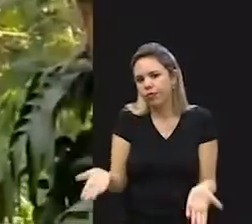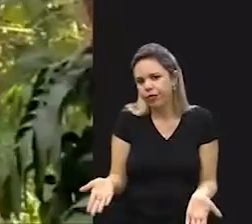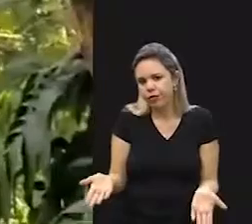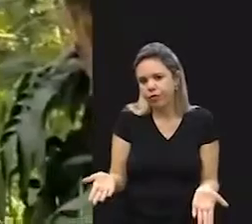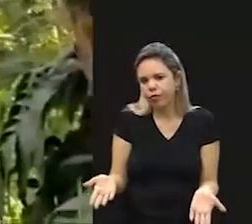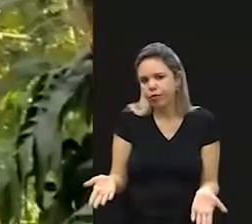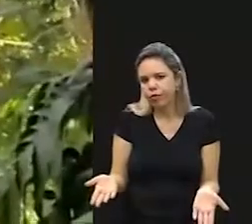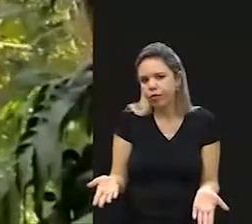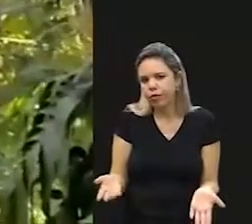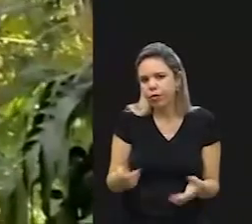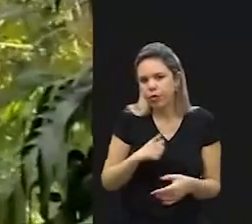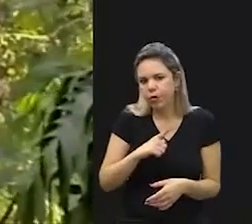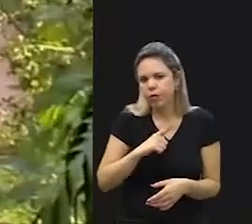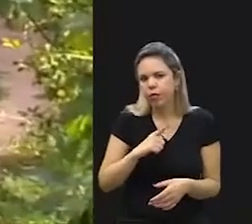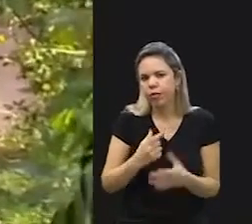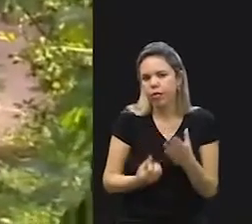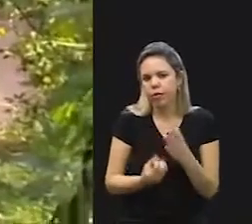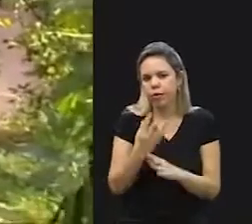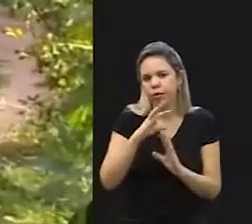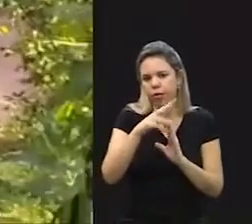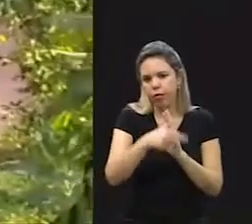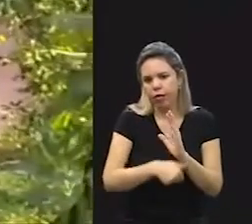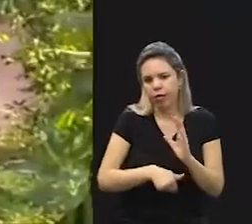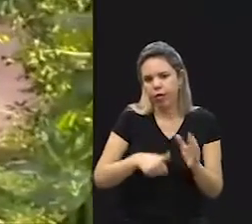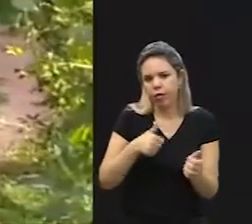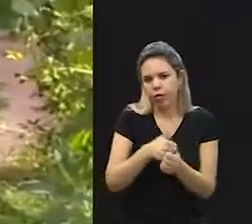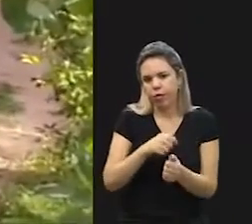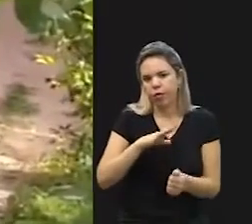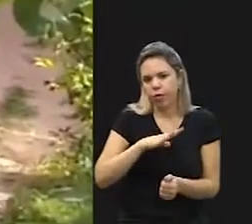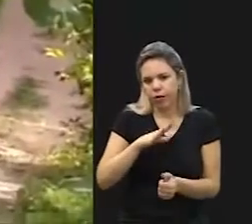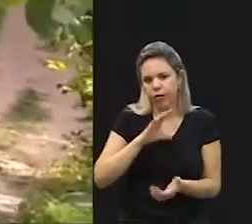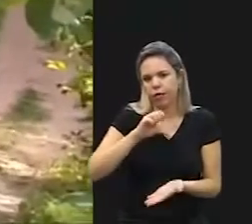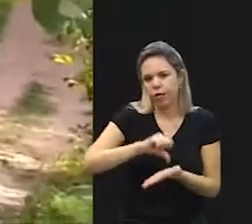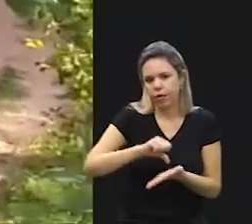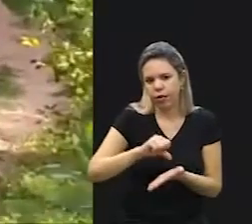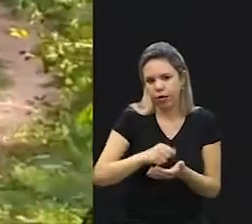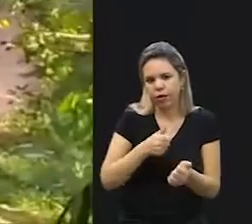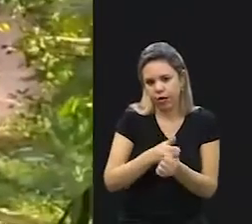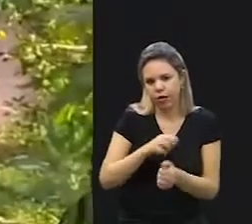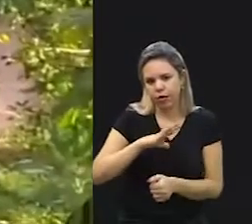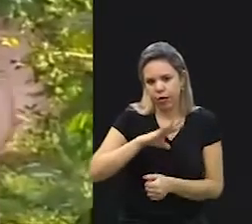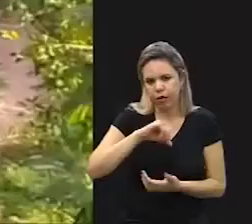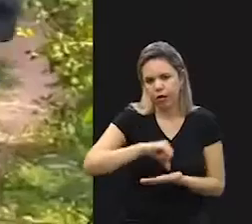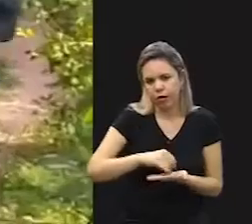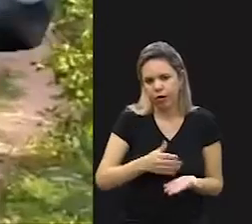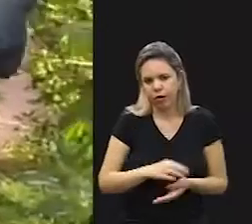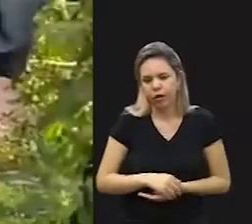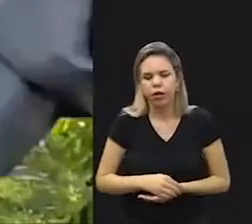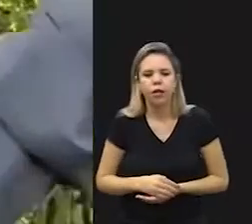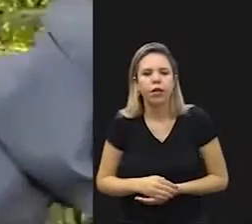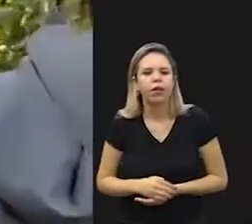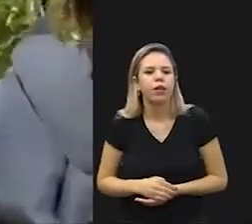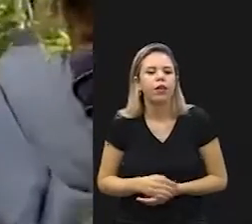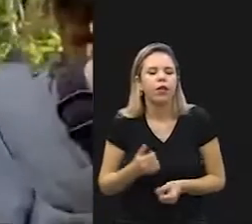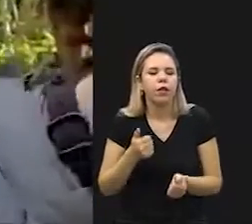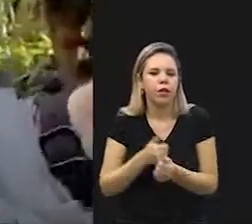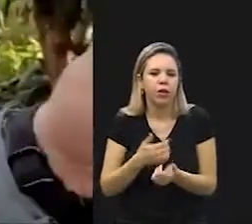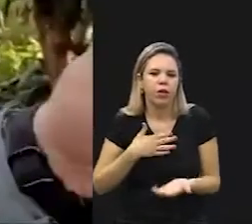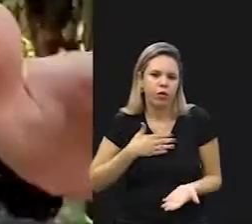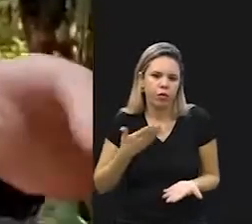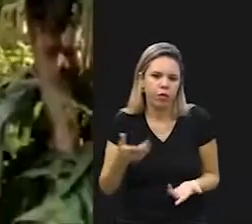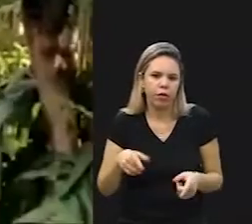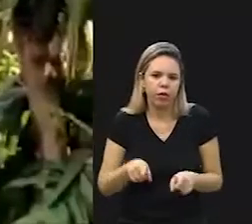um remanescente que acaba sendo no meio da cidade, então acaba sendo tão próximo da cidade que fica tudo muito próximo de